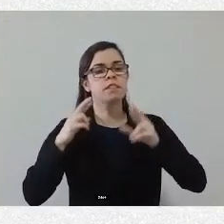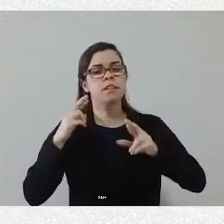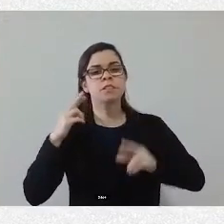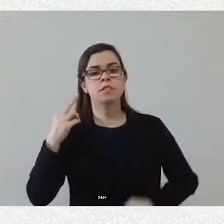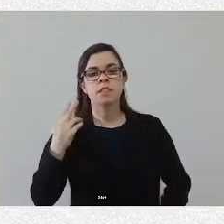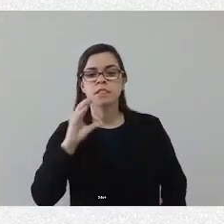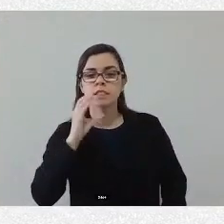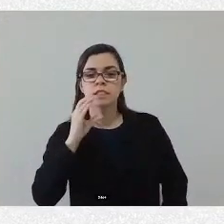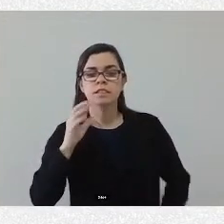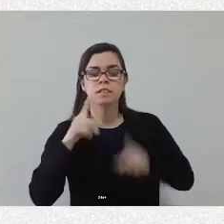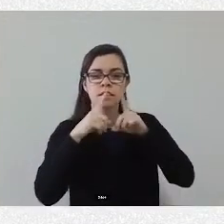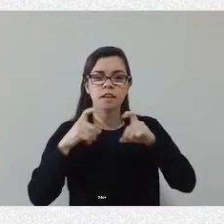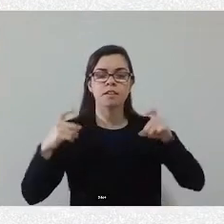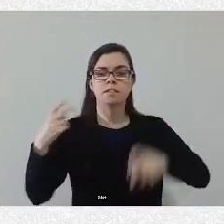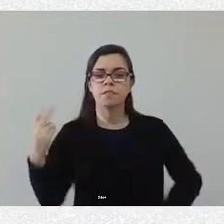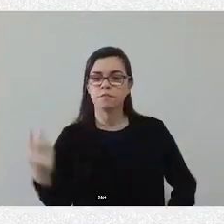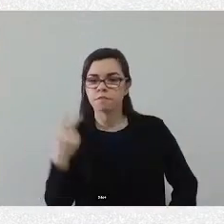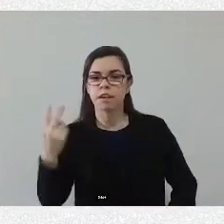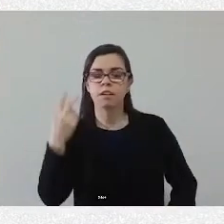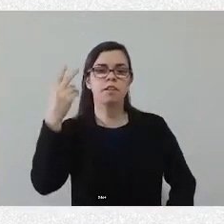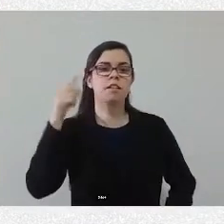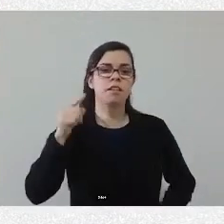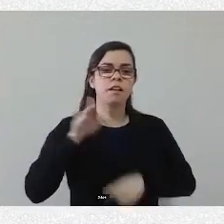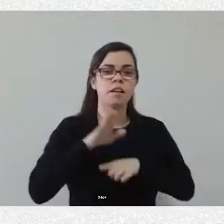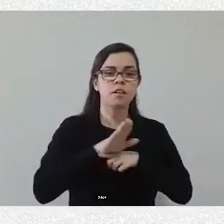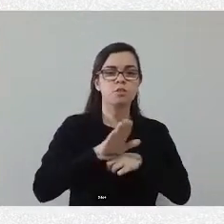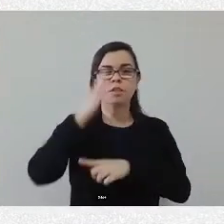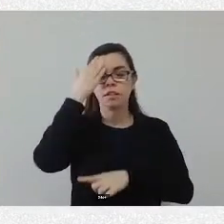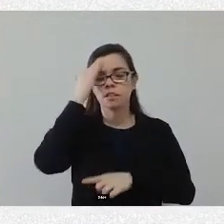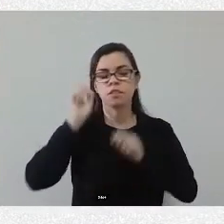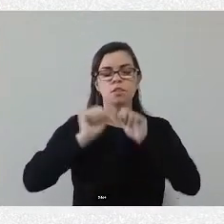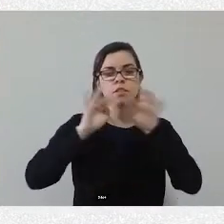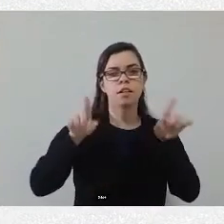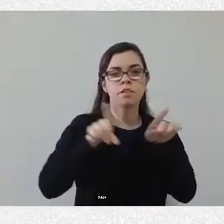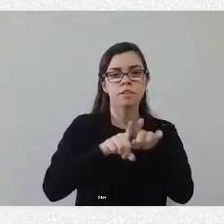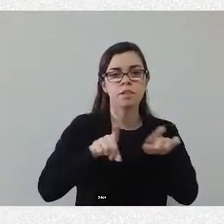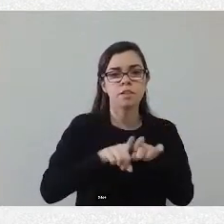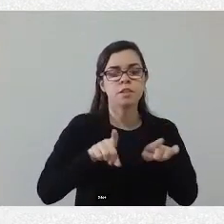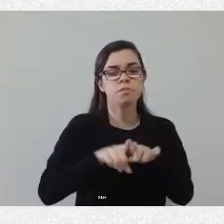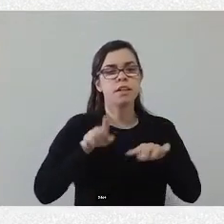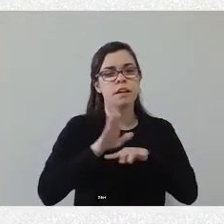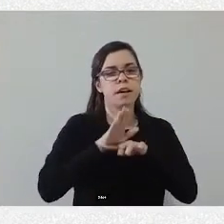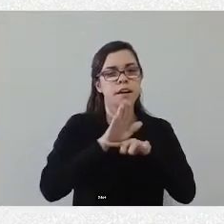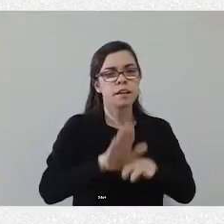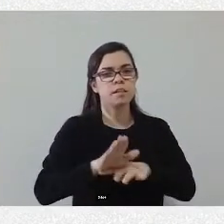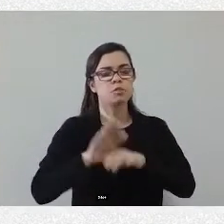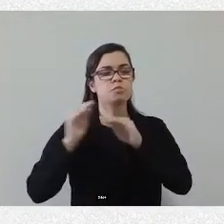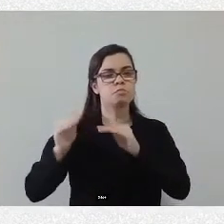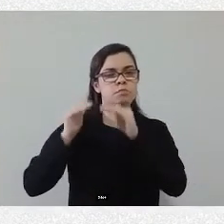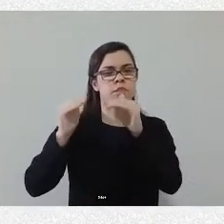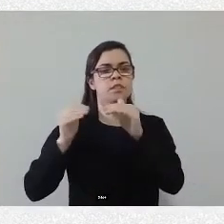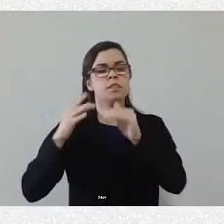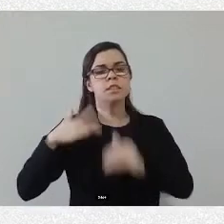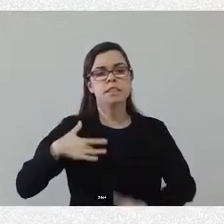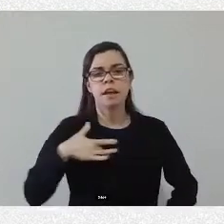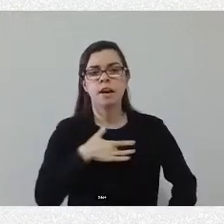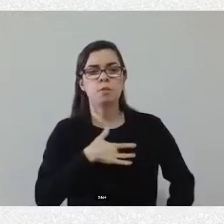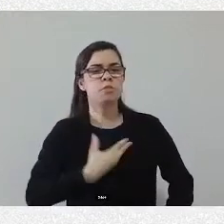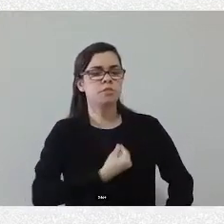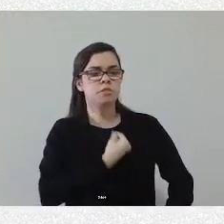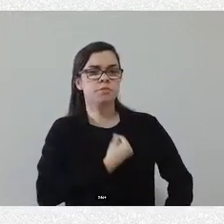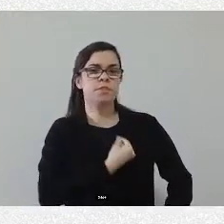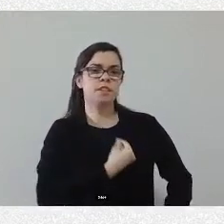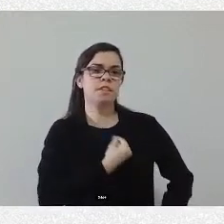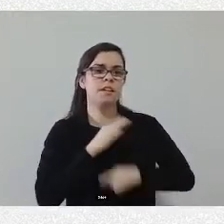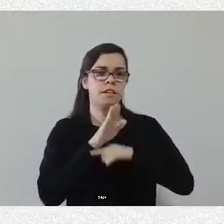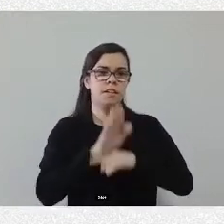traz soberania, mas traz também saúde e vida, como nós vemos aqui, entre numa outra etapa, particularmente aqui no Brasil.